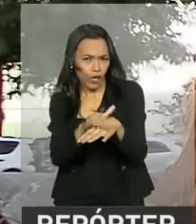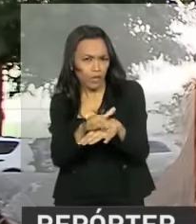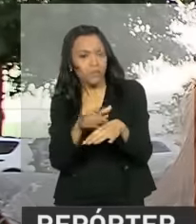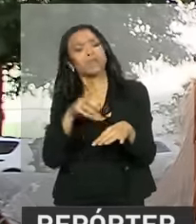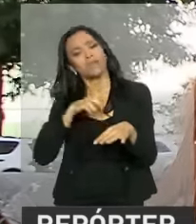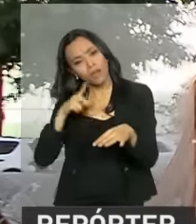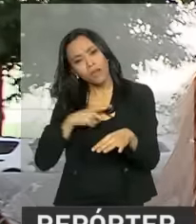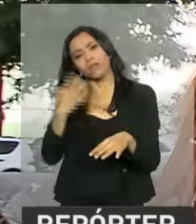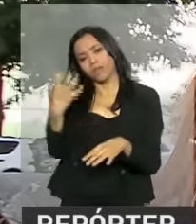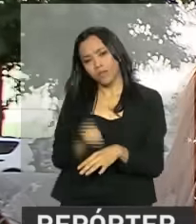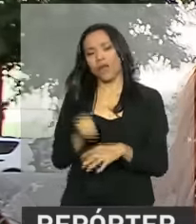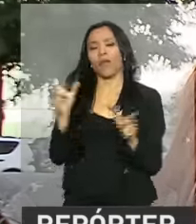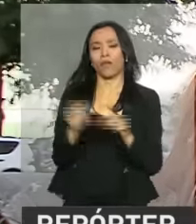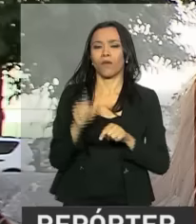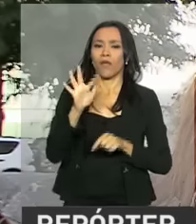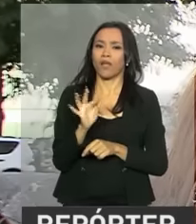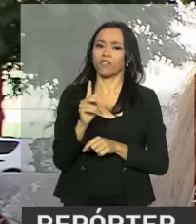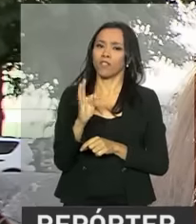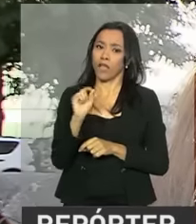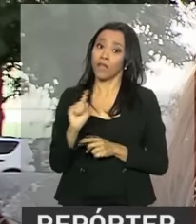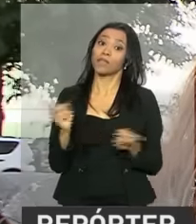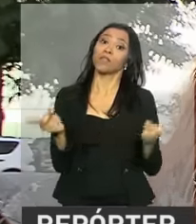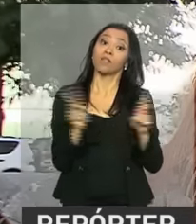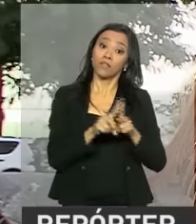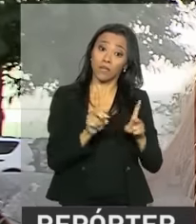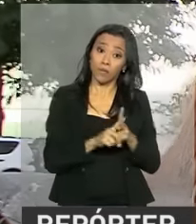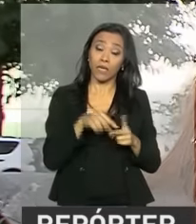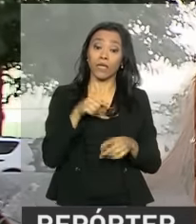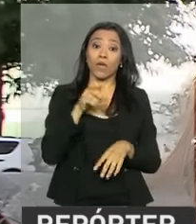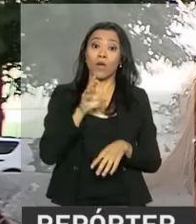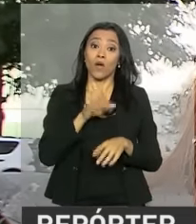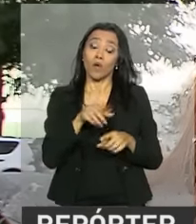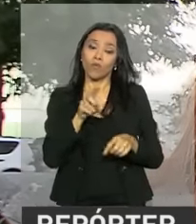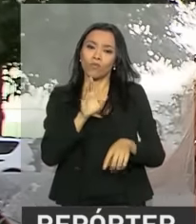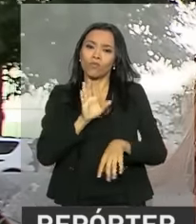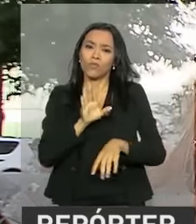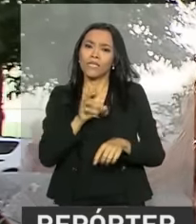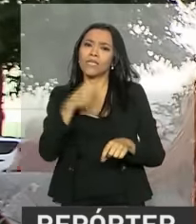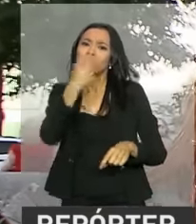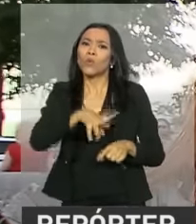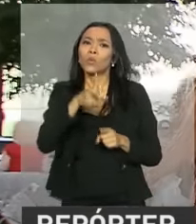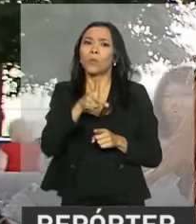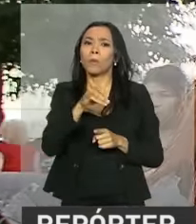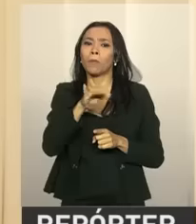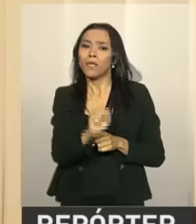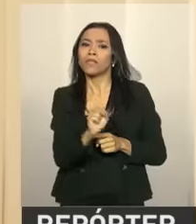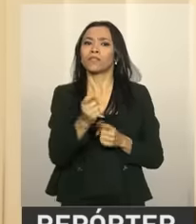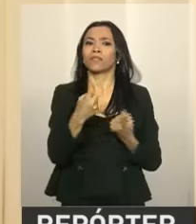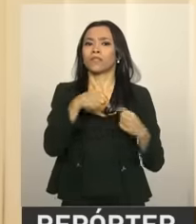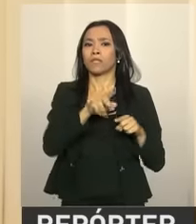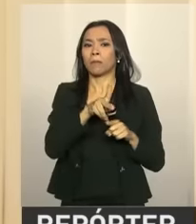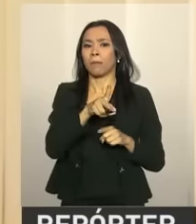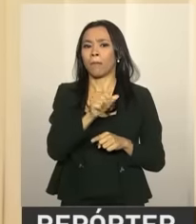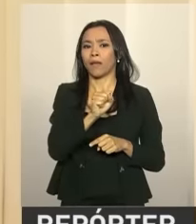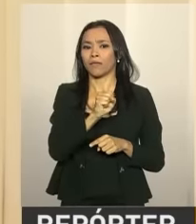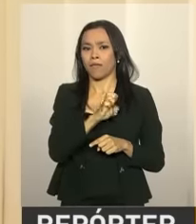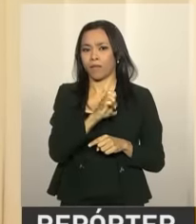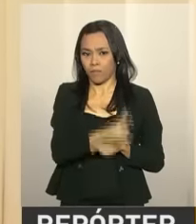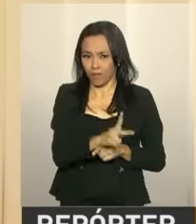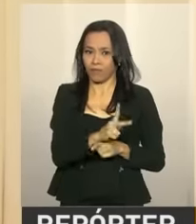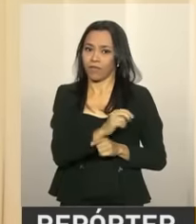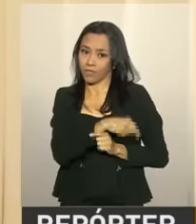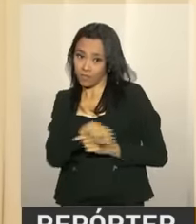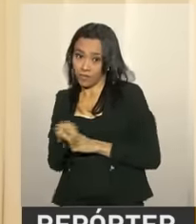o saque do FGTS o fundo de garantia do tempo de serviço e o benefício do pispasep é um direito importante